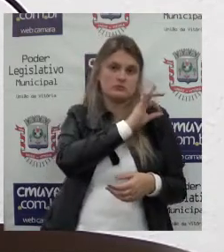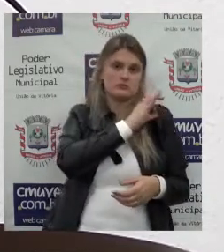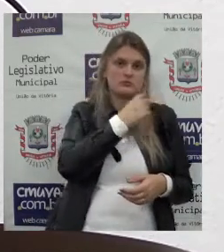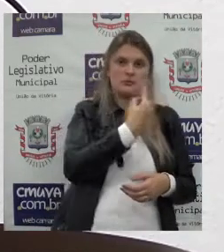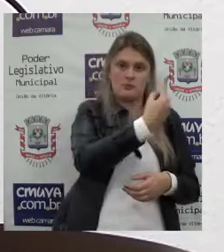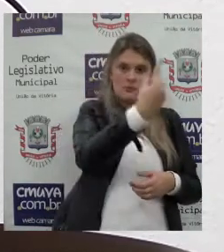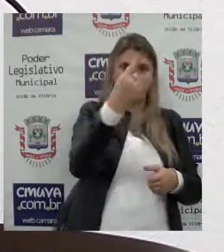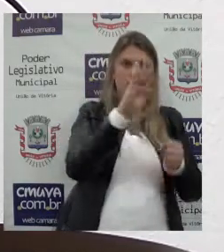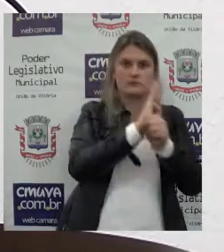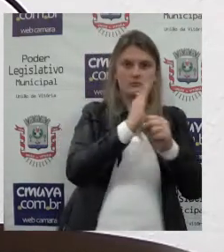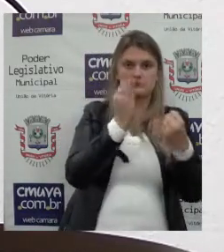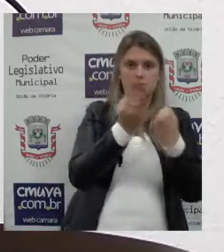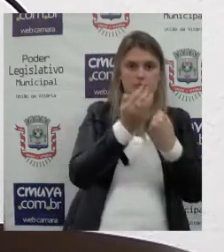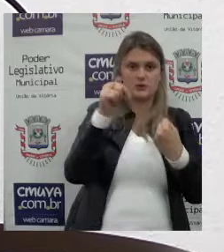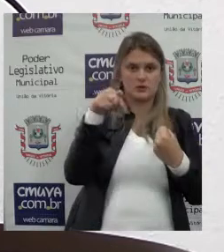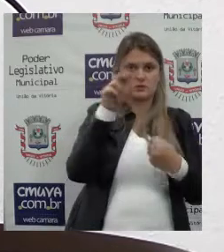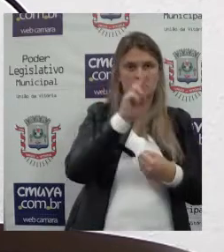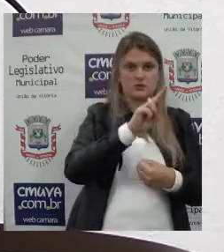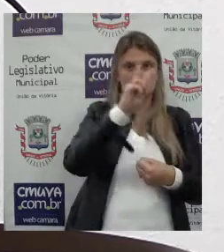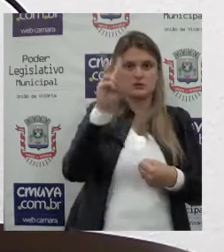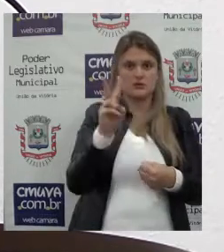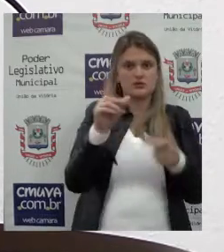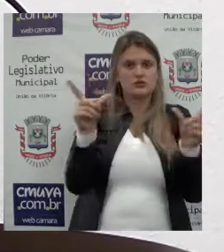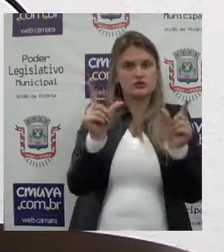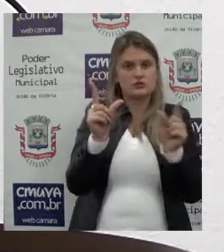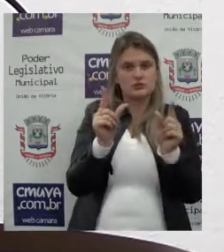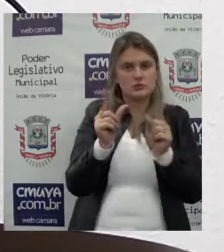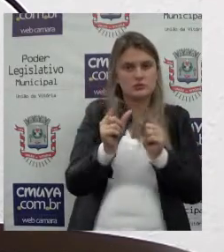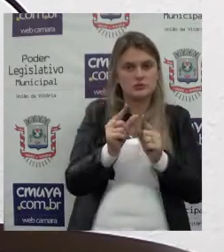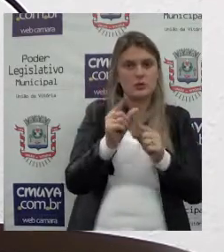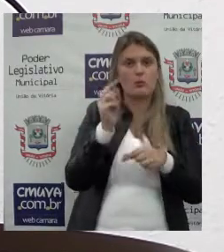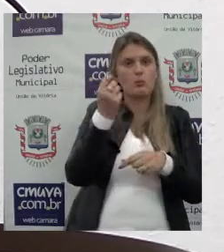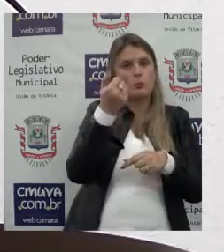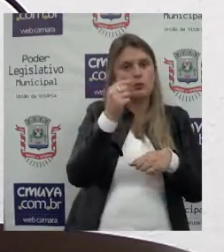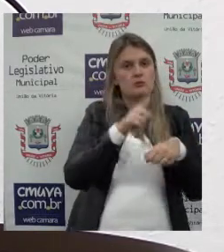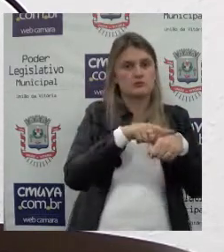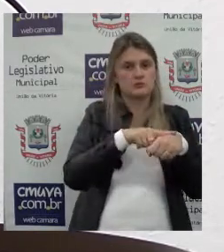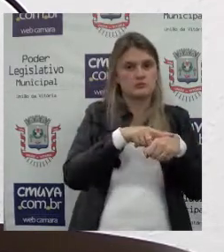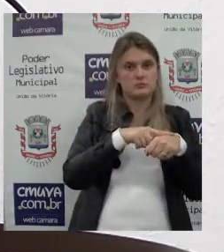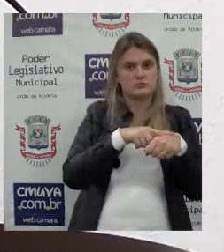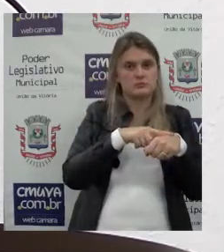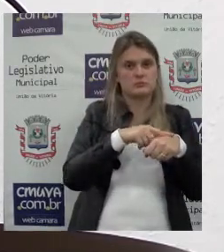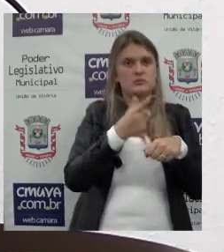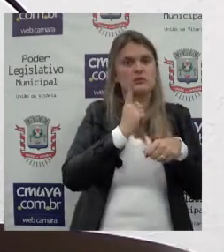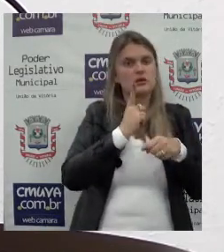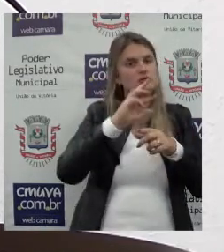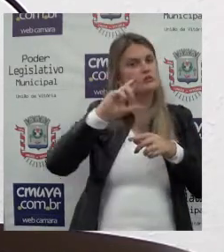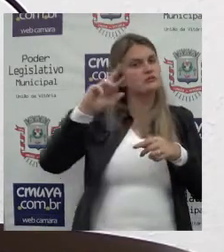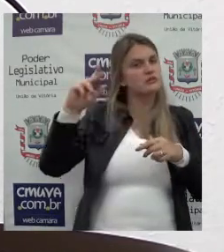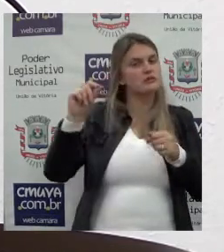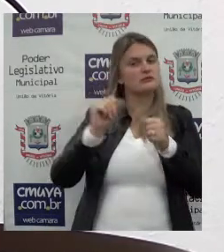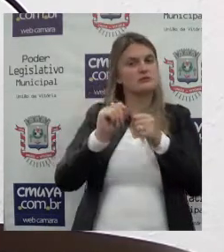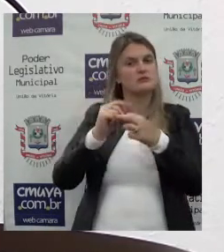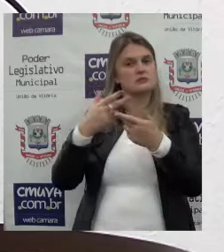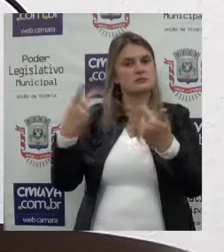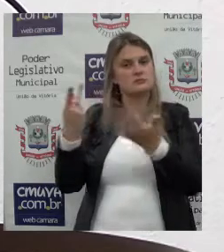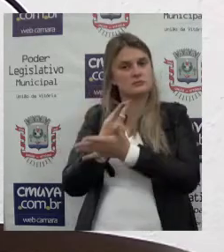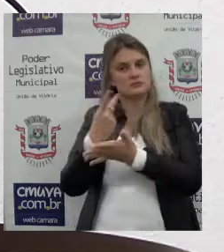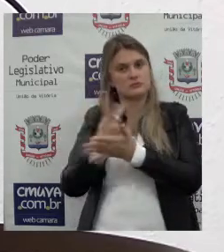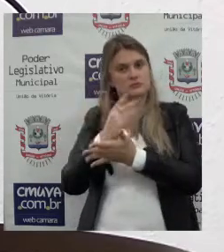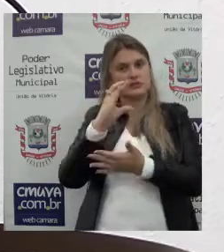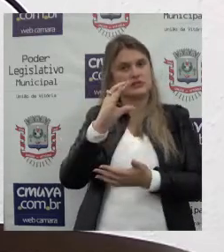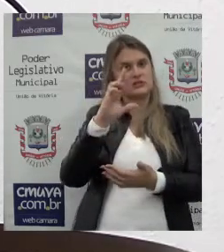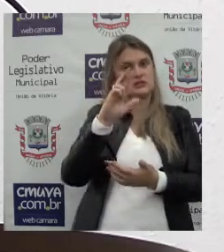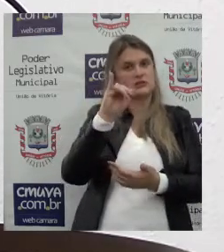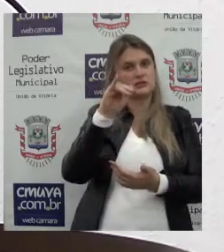um policial em cada bairro, aqui na Vitória, reduziria a criminalidade temporariamente. Que haveria outro tipo